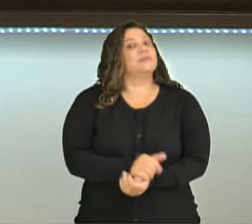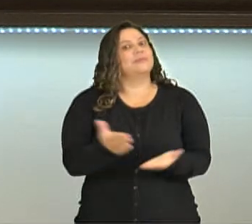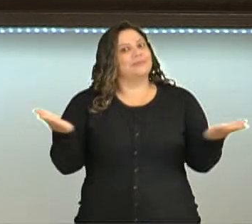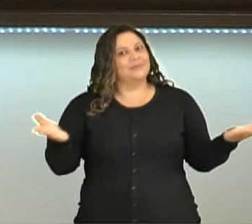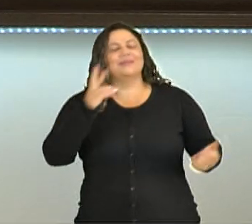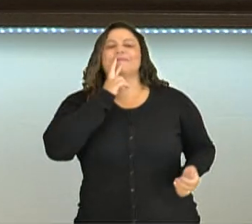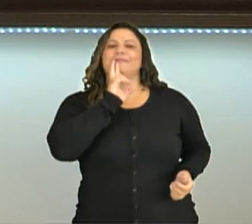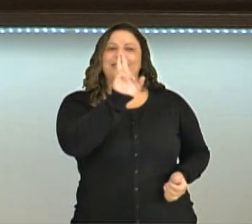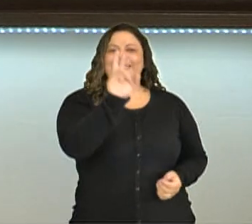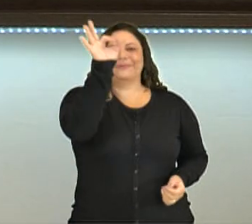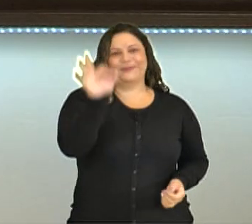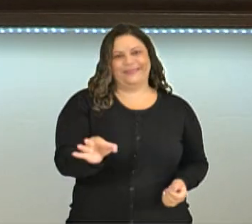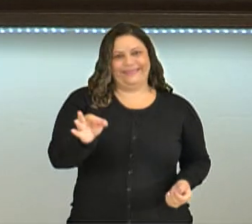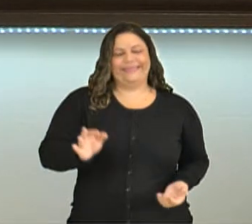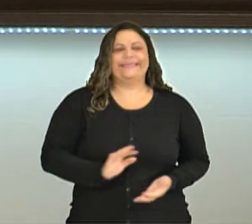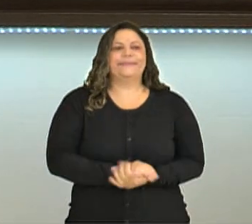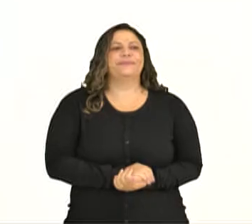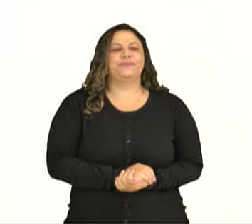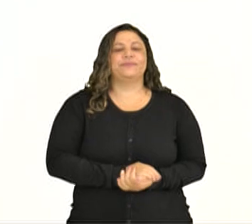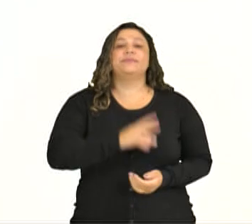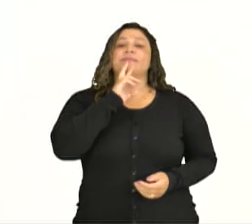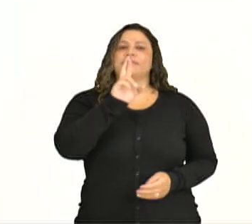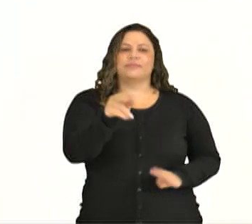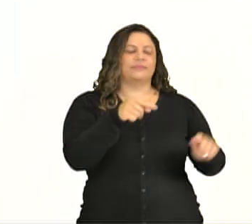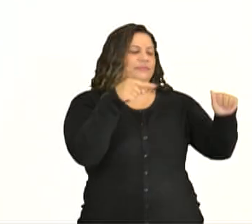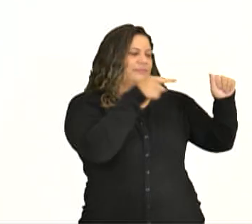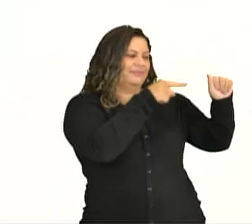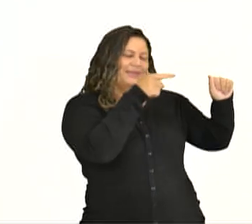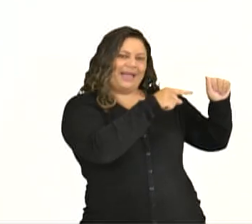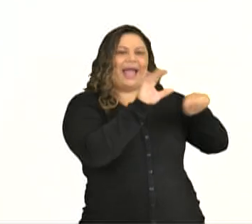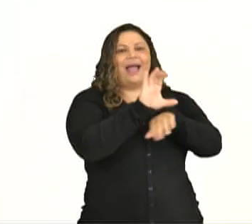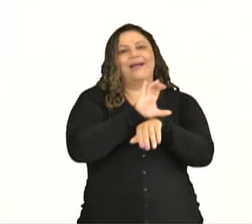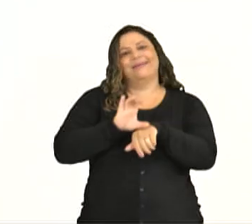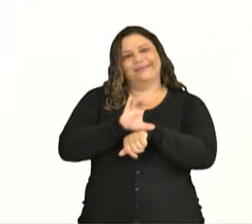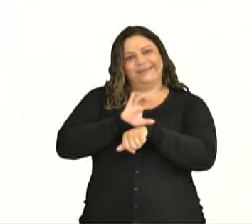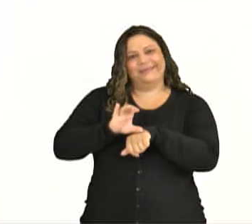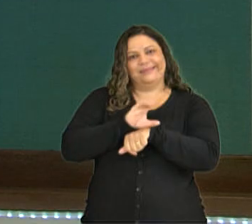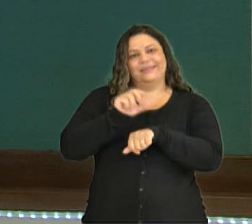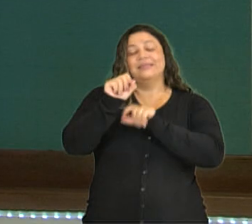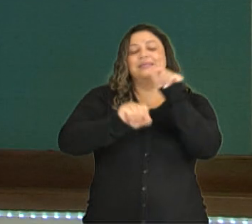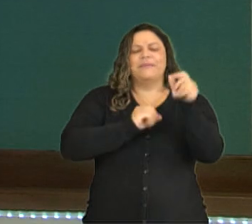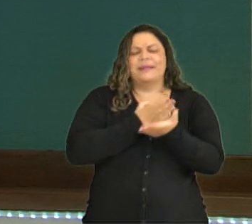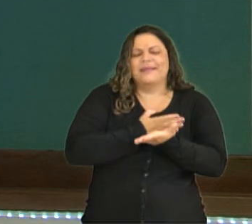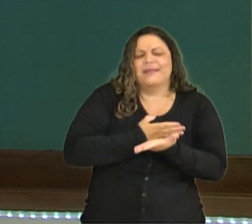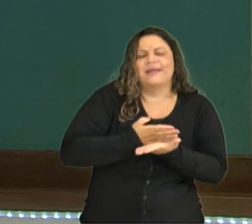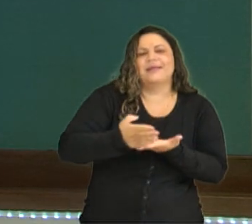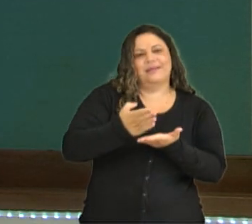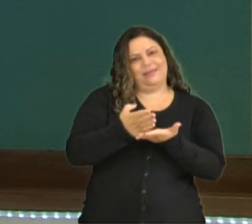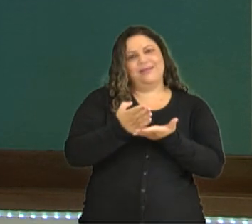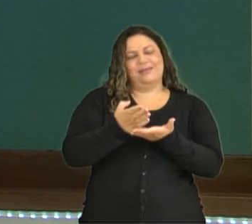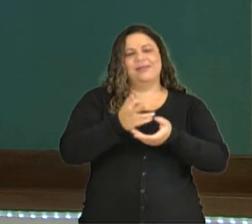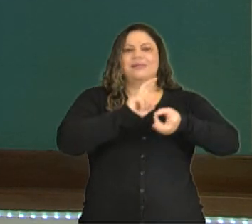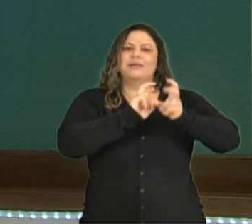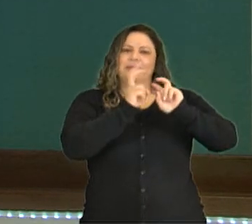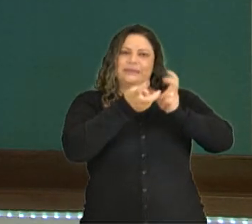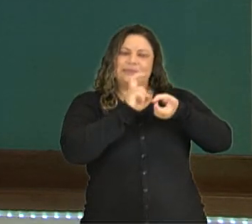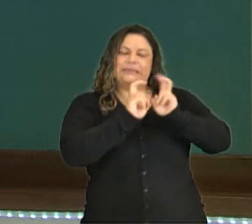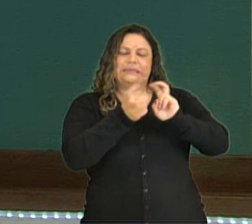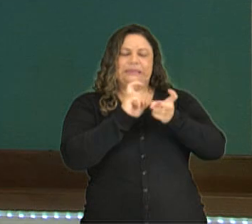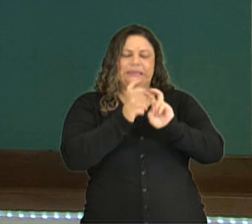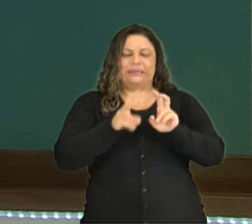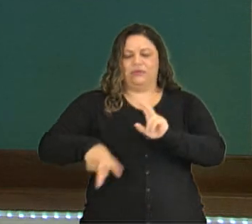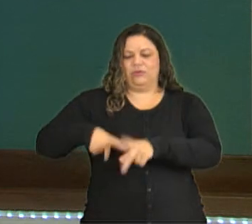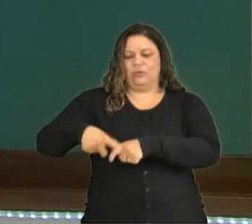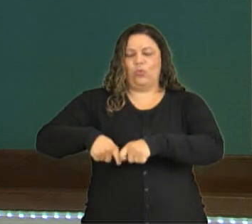Vamos ver a resposta correta. É a letra A, é o cinza. Então, para quem está iniciando na capoeira, ela começa com o cordão ou com a corda